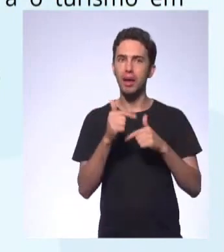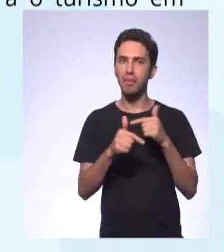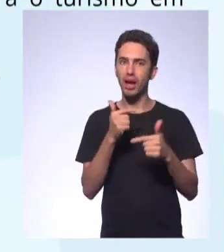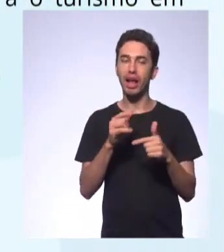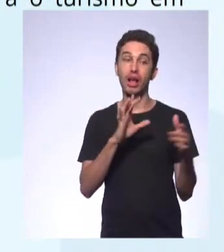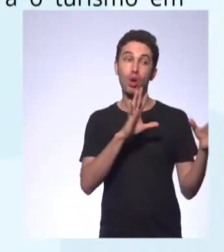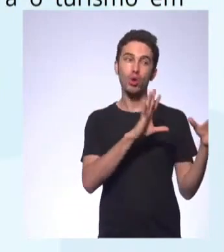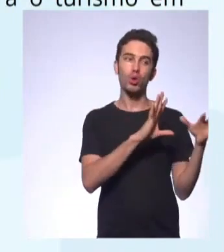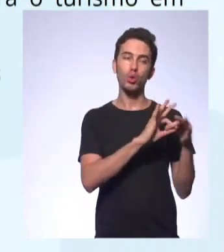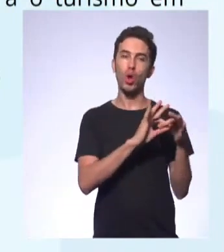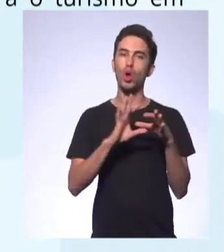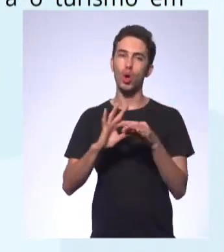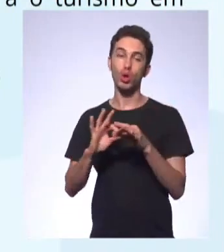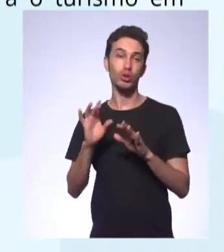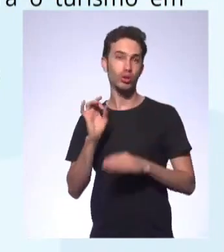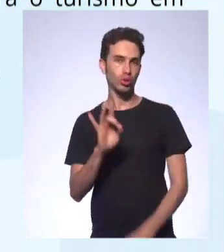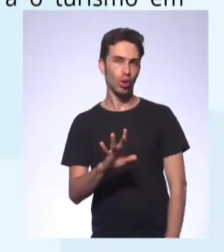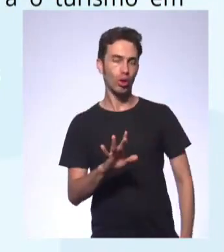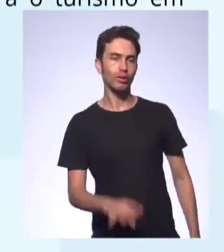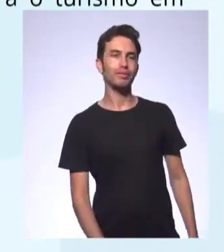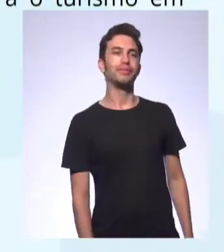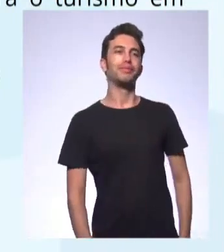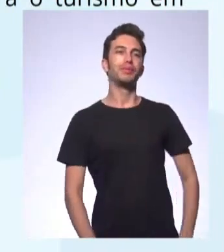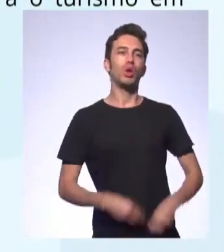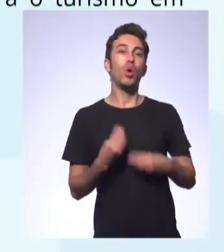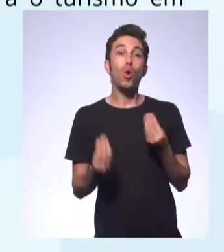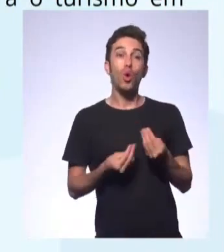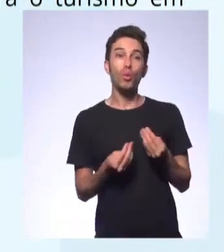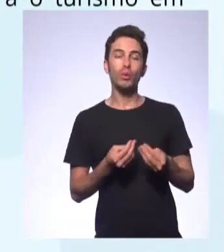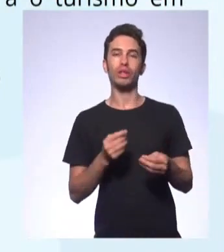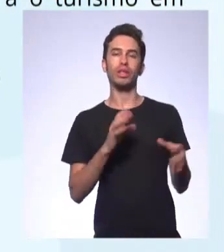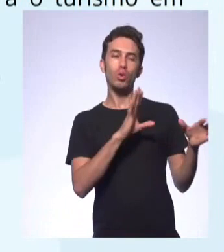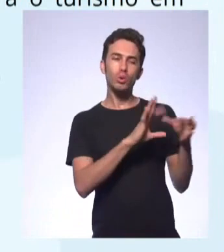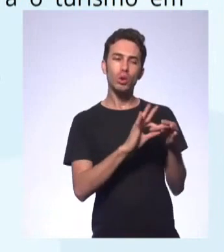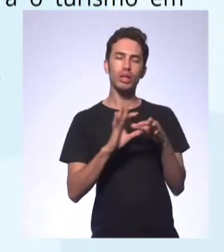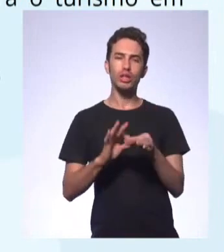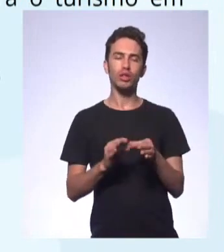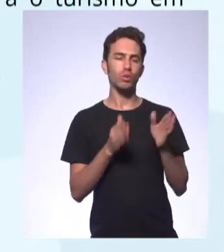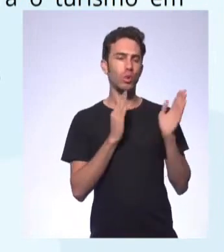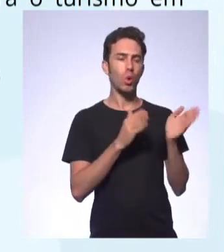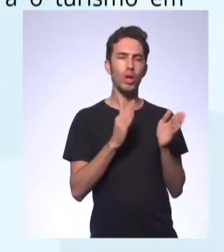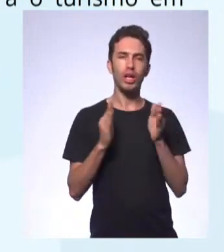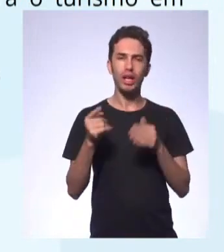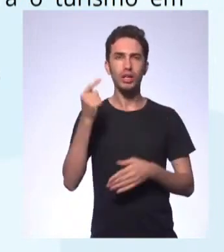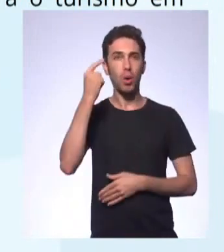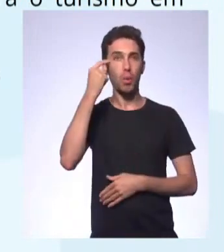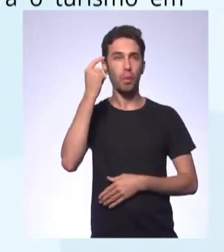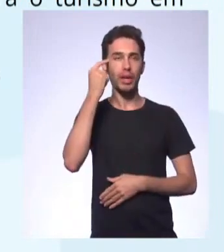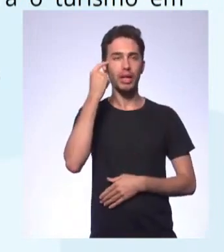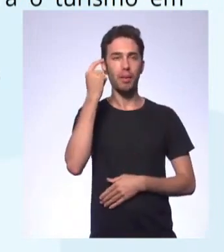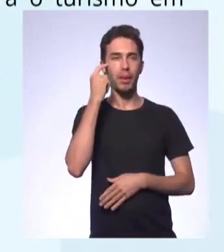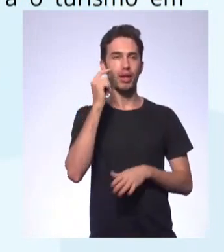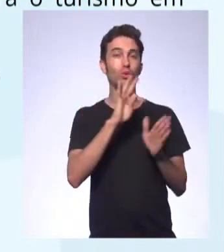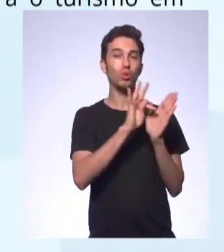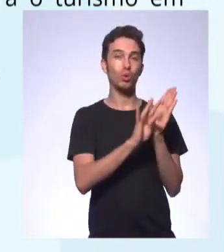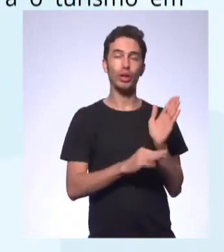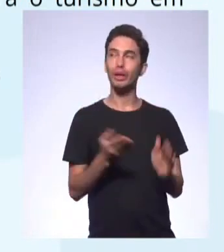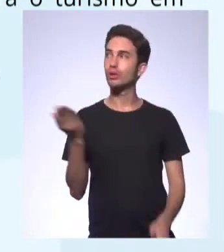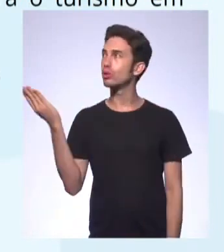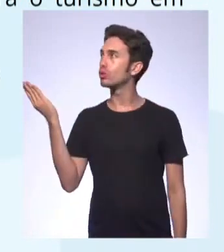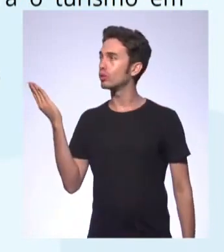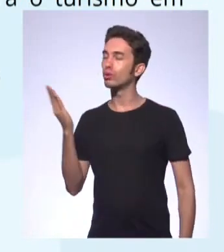Vocês vão dizer para mim como que eles organizam as ideias aí, tá? Então, qual a ideia dos conectivos sublinhados? O que